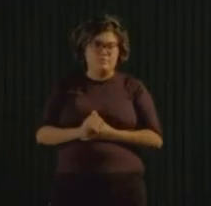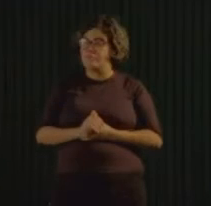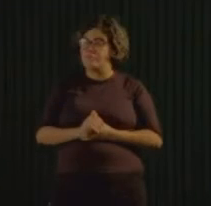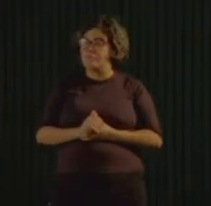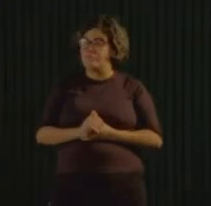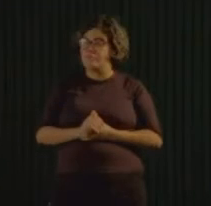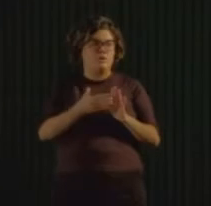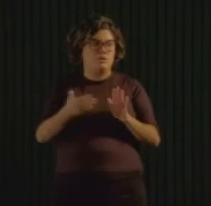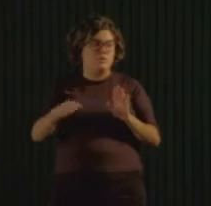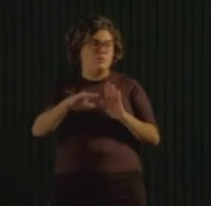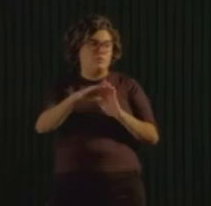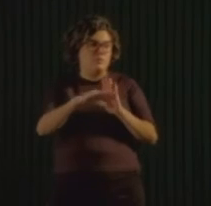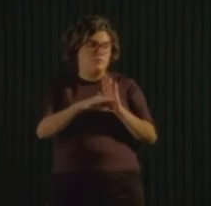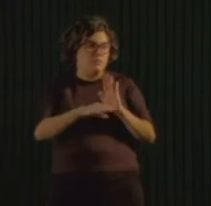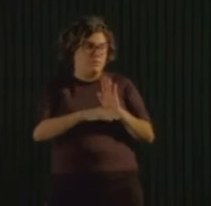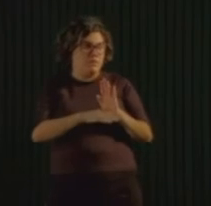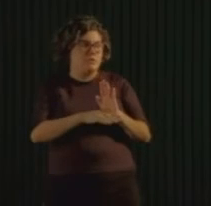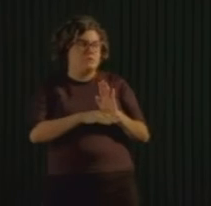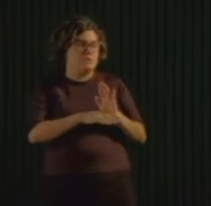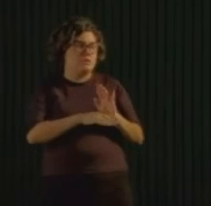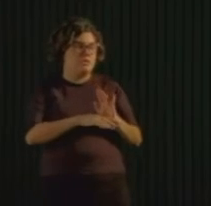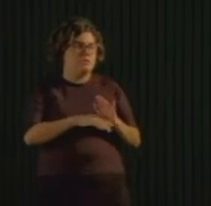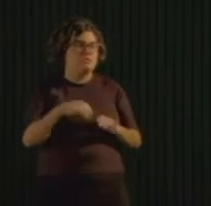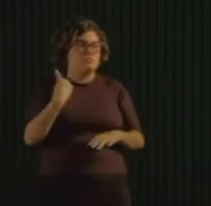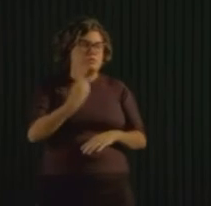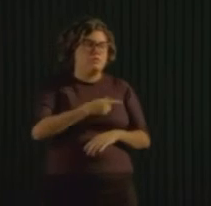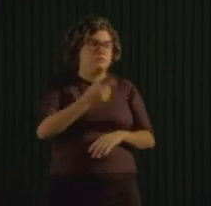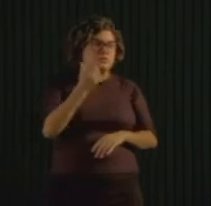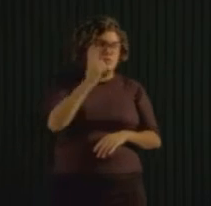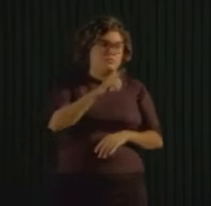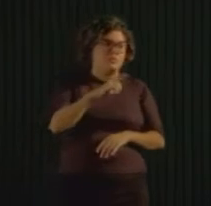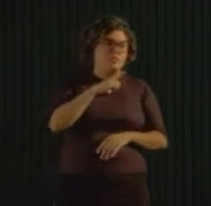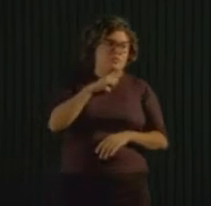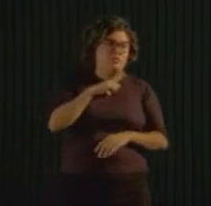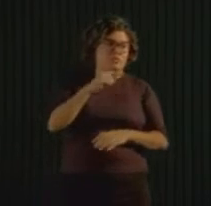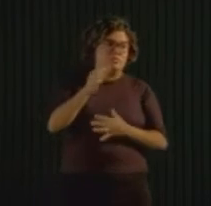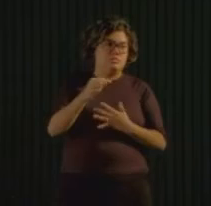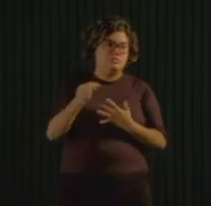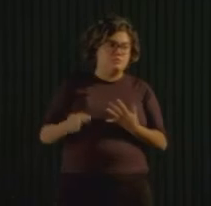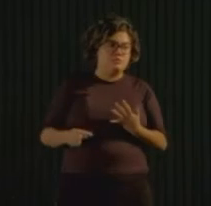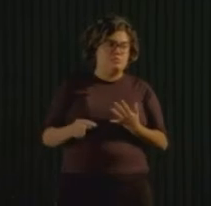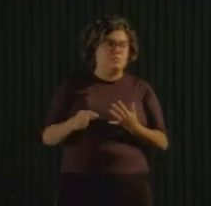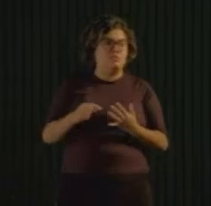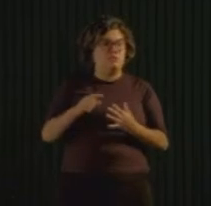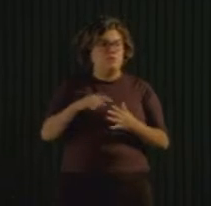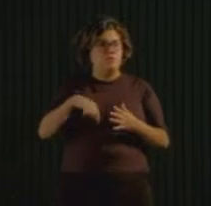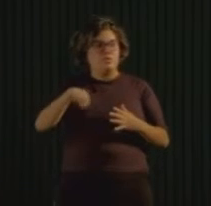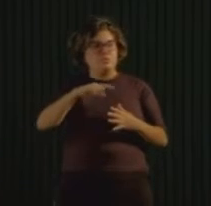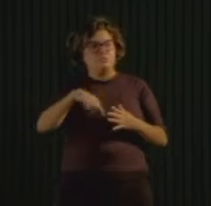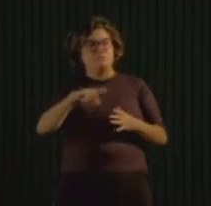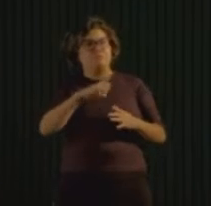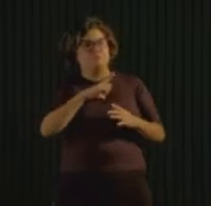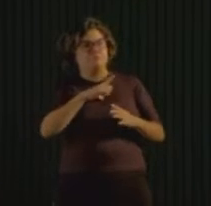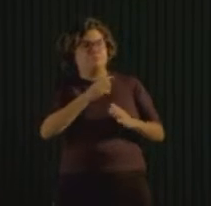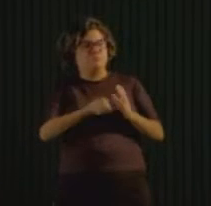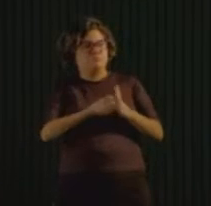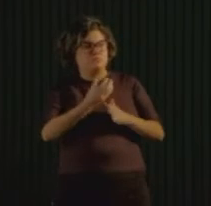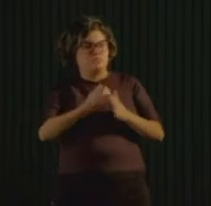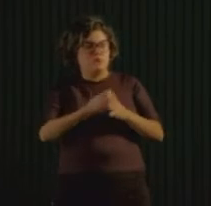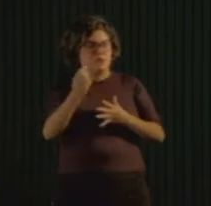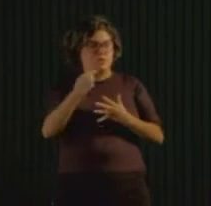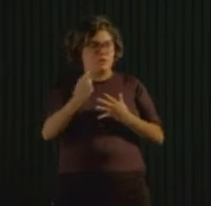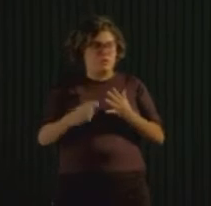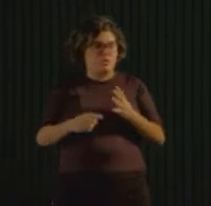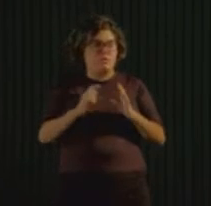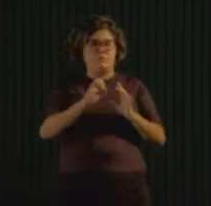lixo. Durante os nossos processos de limpeza, a estratégia de tangibilização dos materiais, os quais a gente faz toda uma separação,